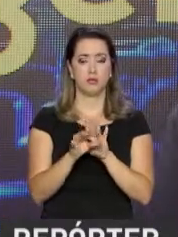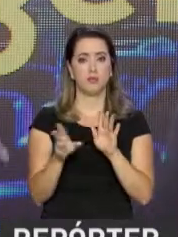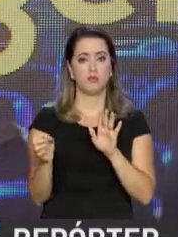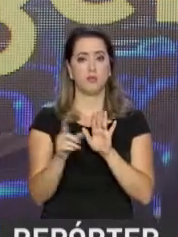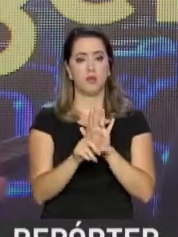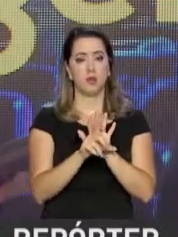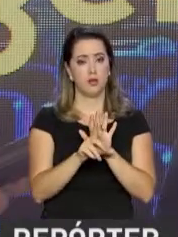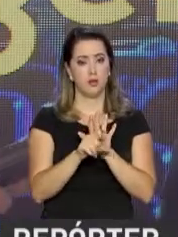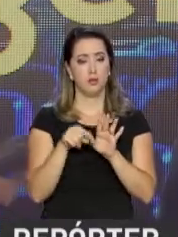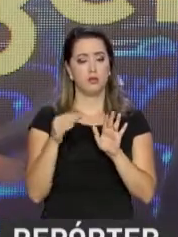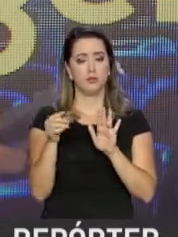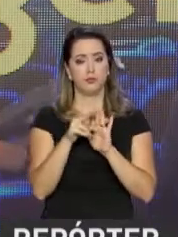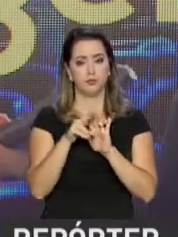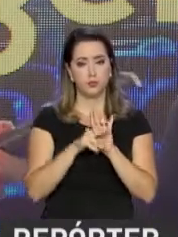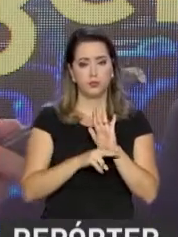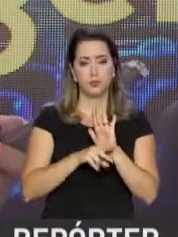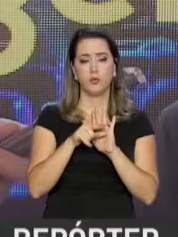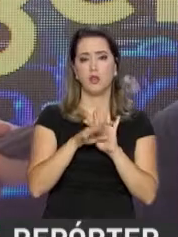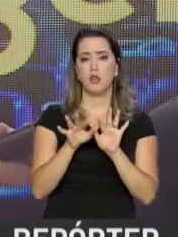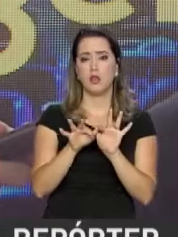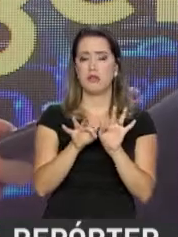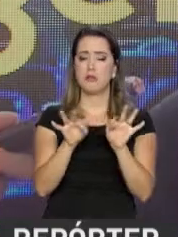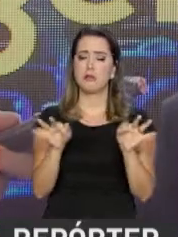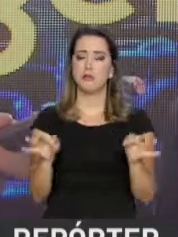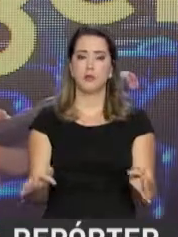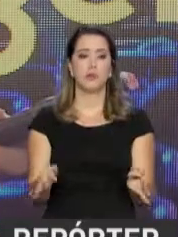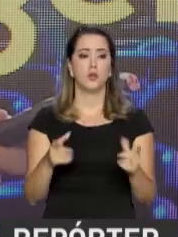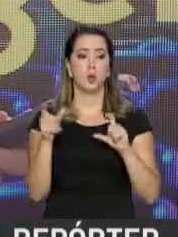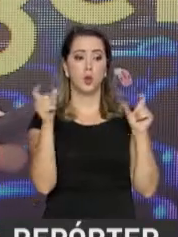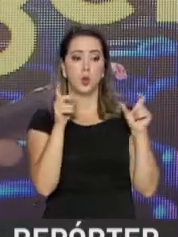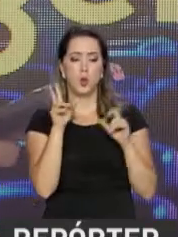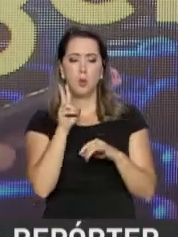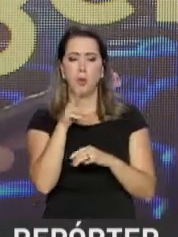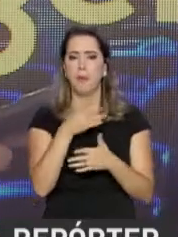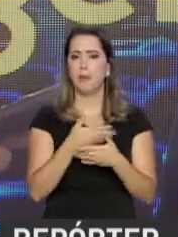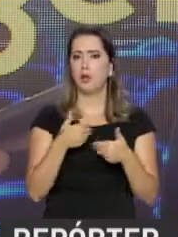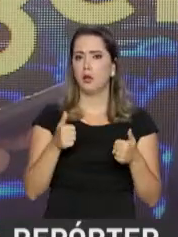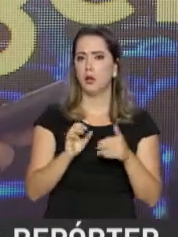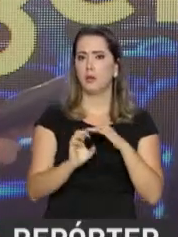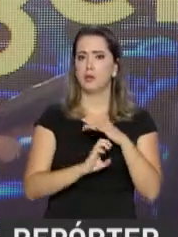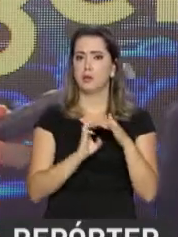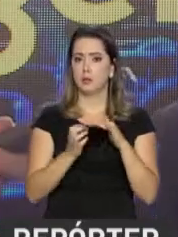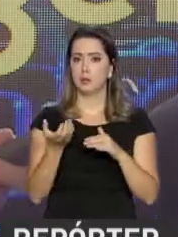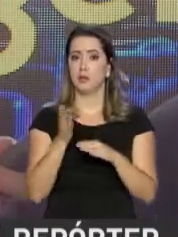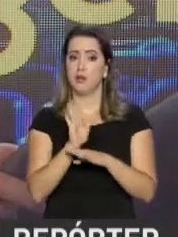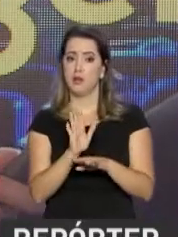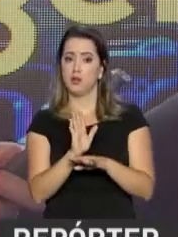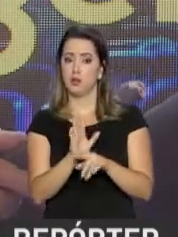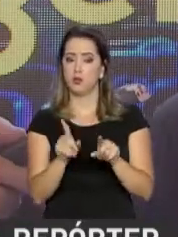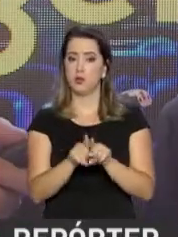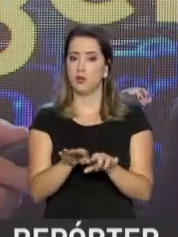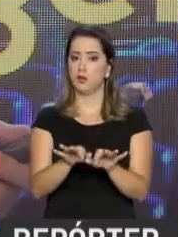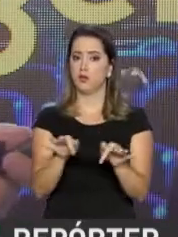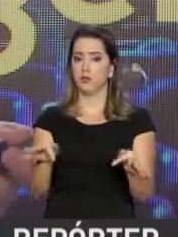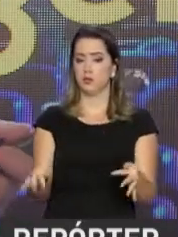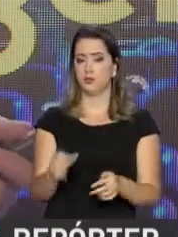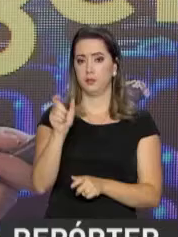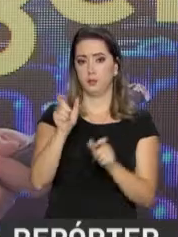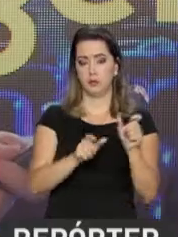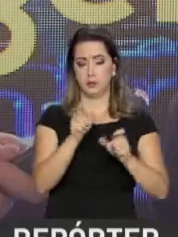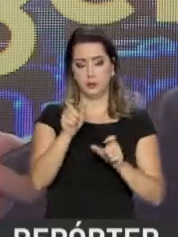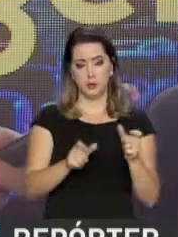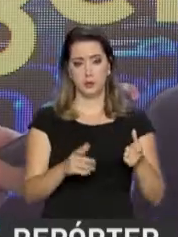que desburocratizou torno a lei mais atraente para os patrocinadores e mais simples para